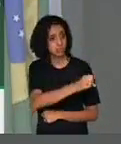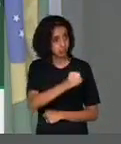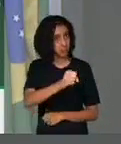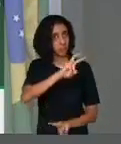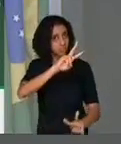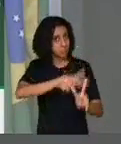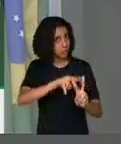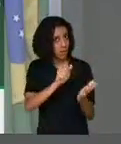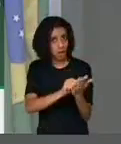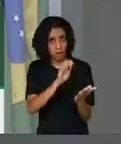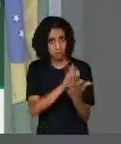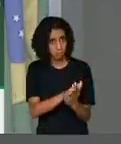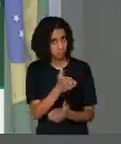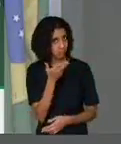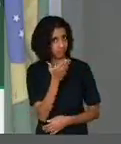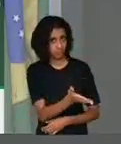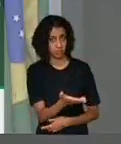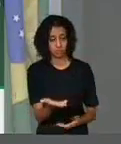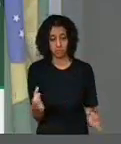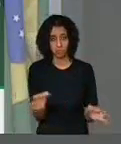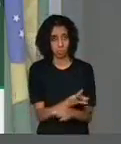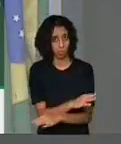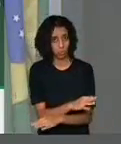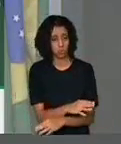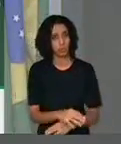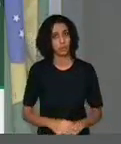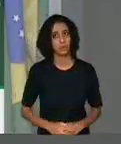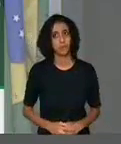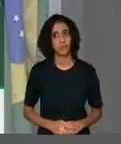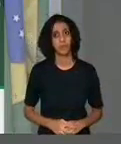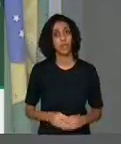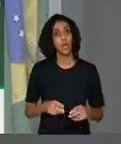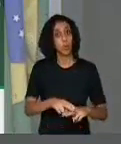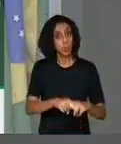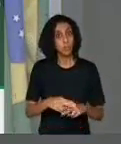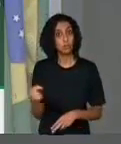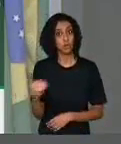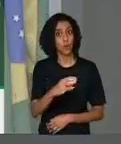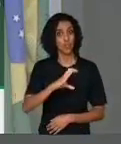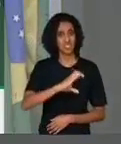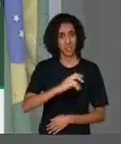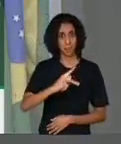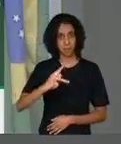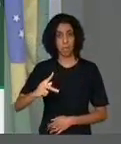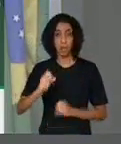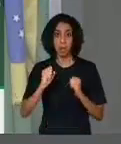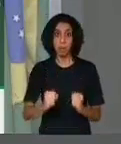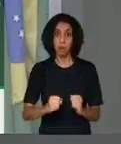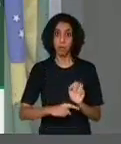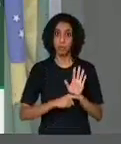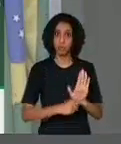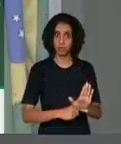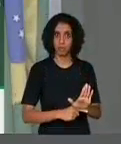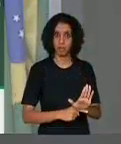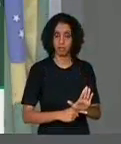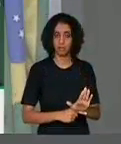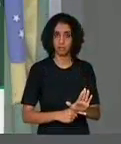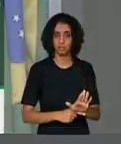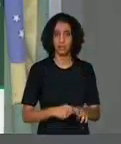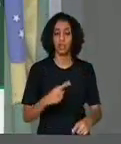paguem pela culpa do erro. E é exatamente isso que esse novo Código de Processo Penal poderá ofertar como um